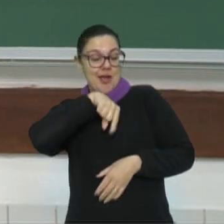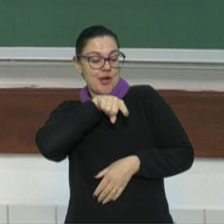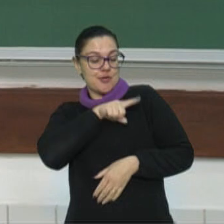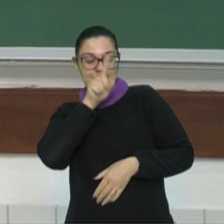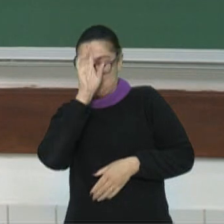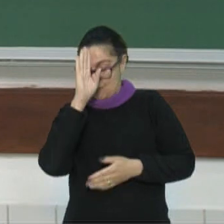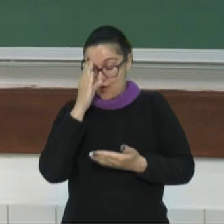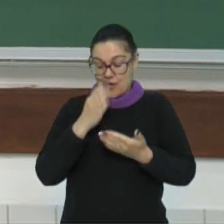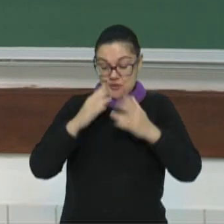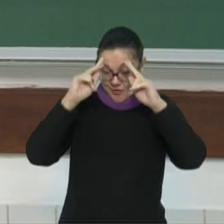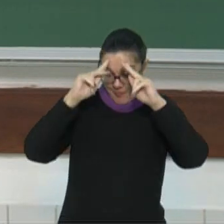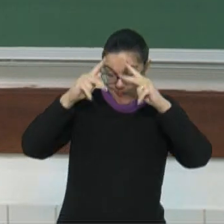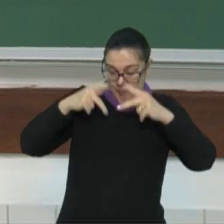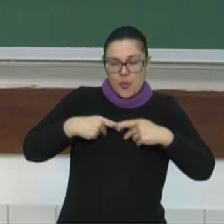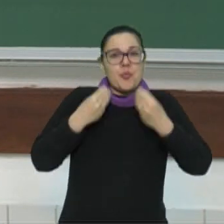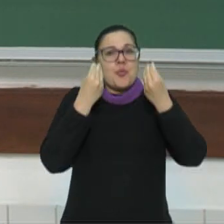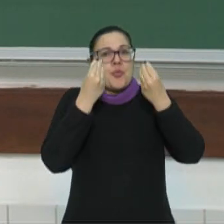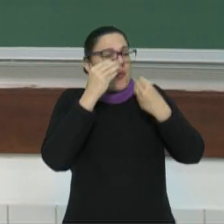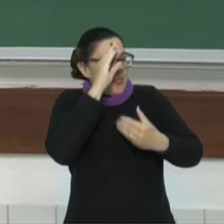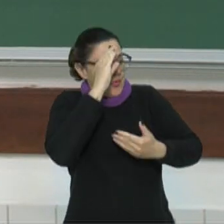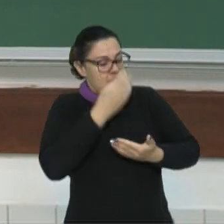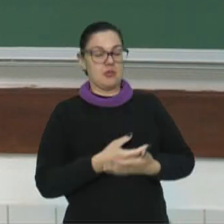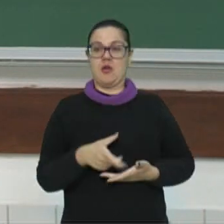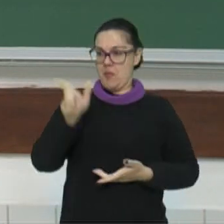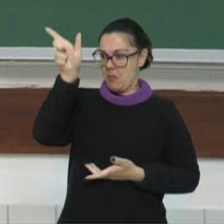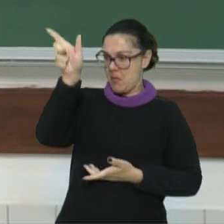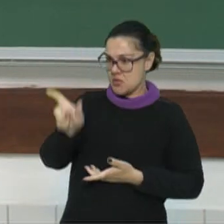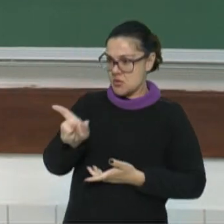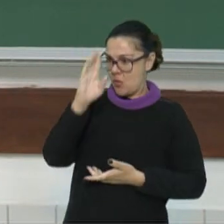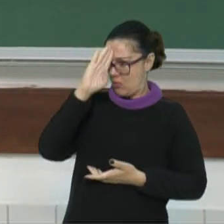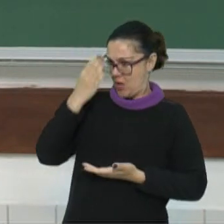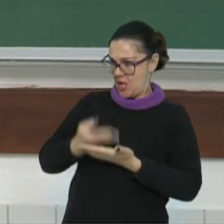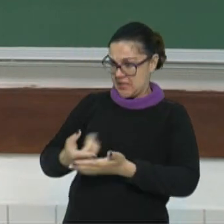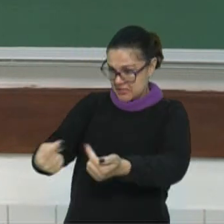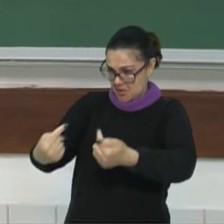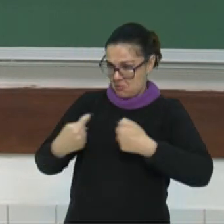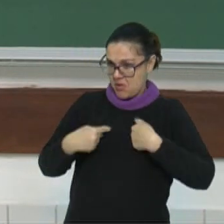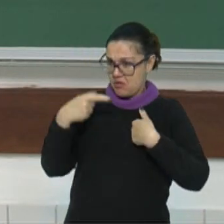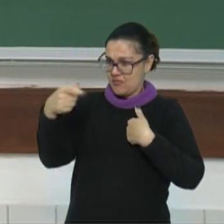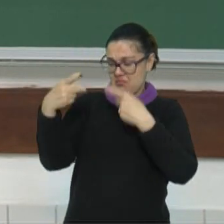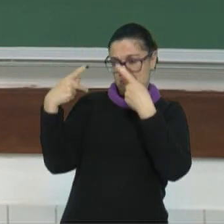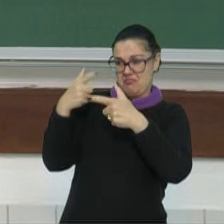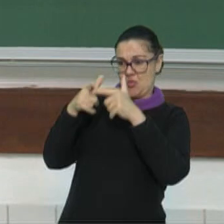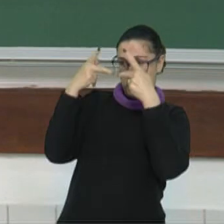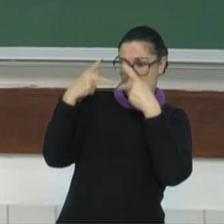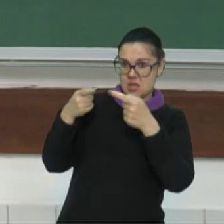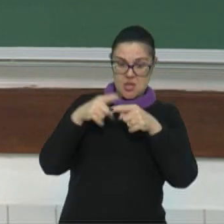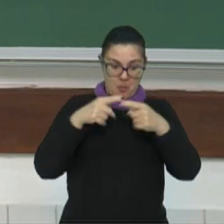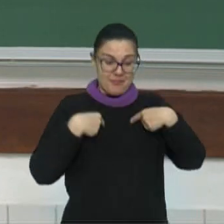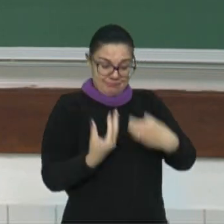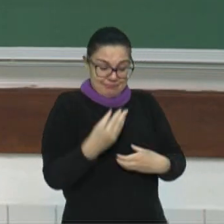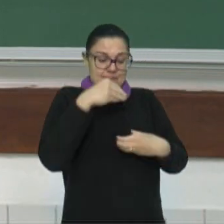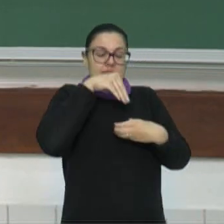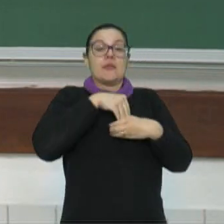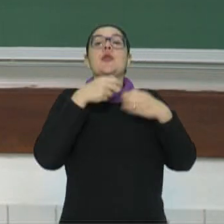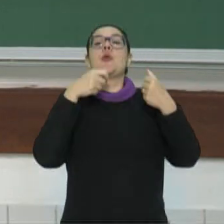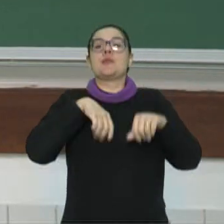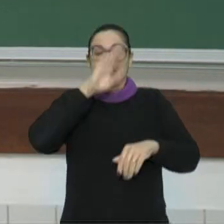muito complicado, né? Às vezes alguém não acredita em você, mas é importante a gente acreditar na gente, construir isso dentro de